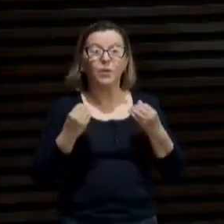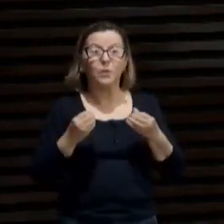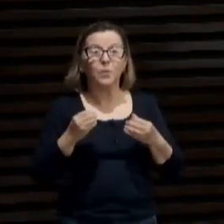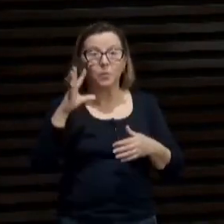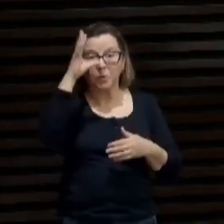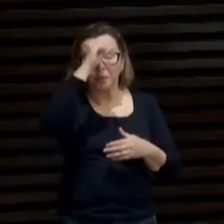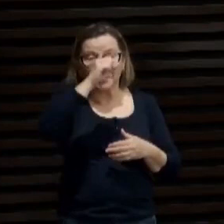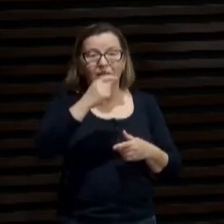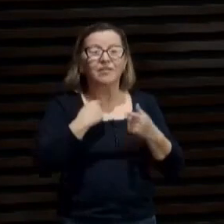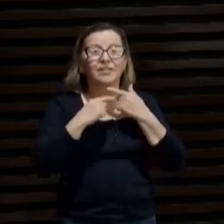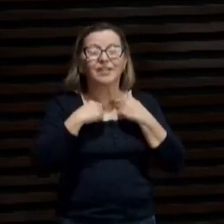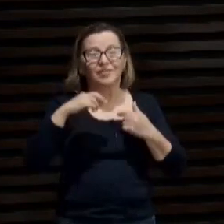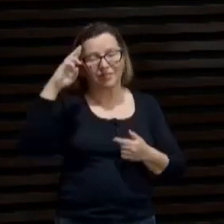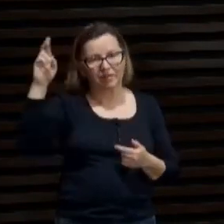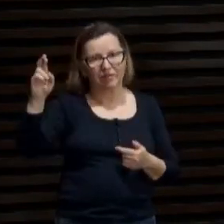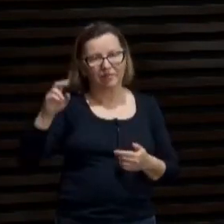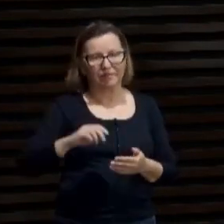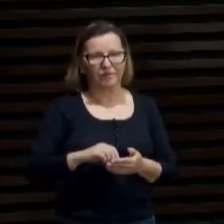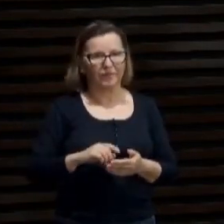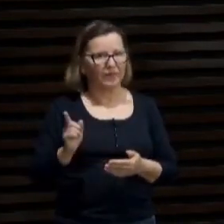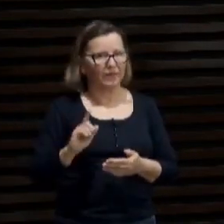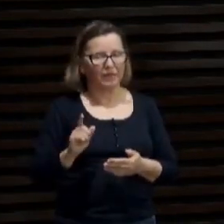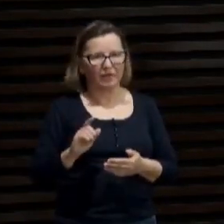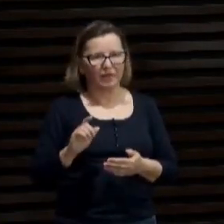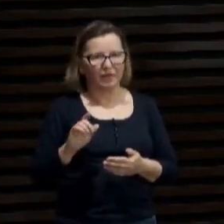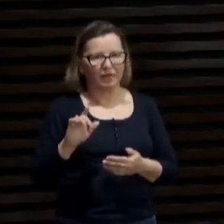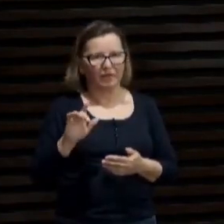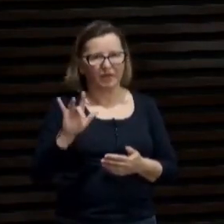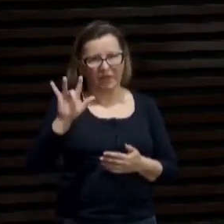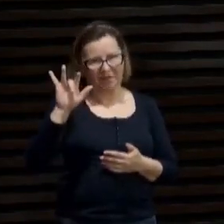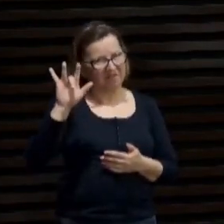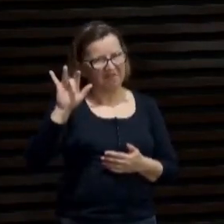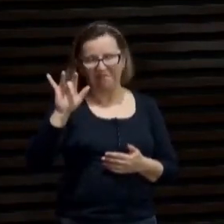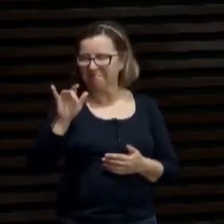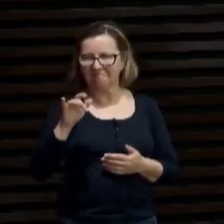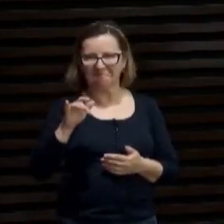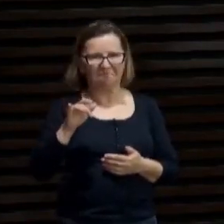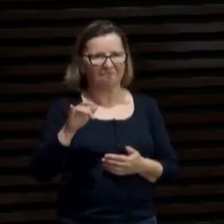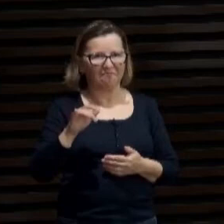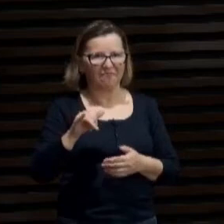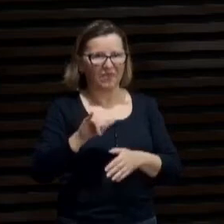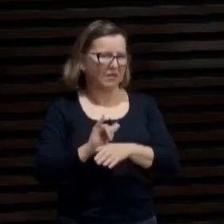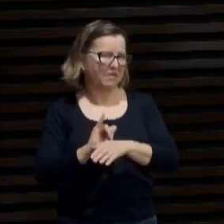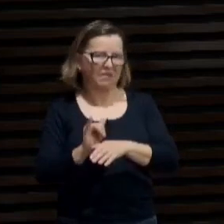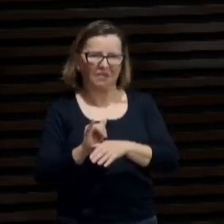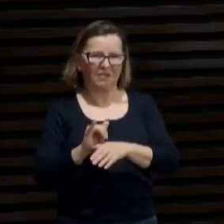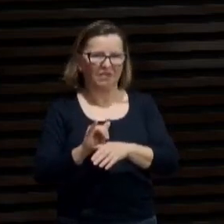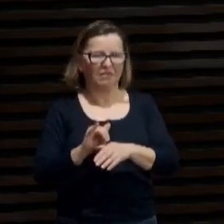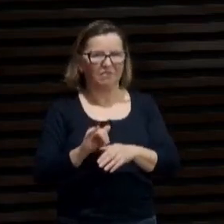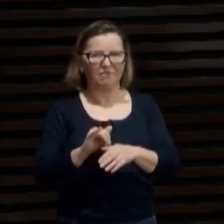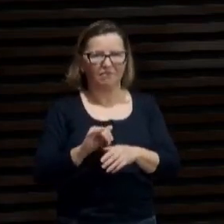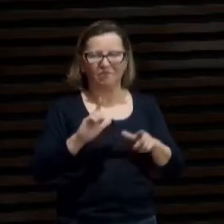Não é no Insta, não é no YouTube, não é no Facebook, não é na TV, não é no